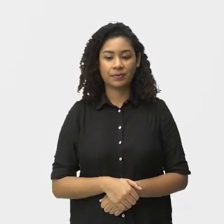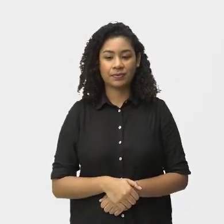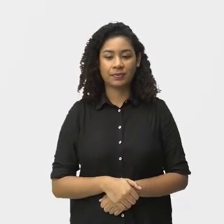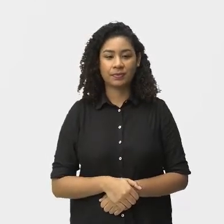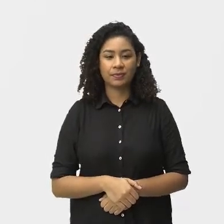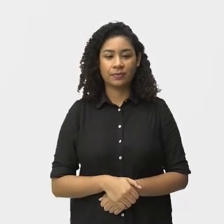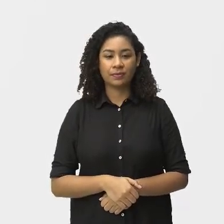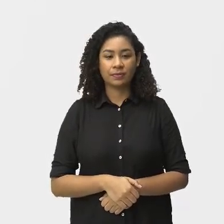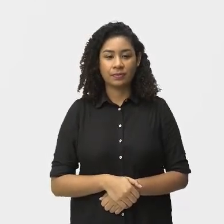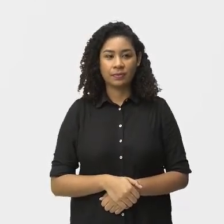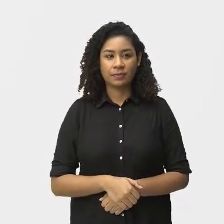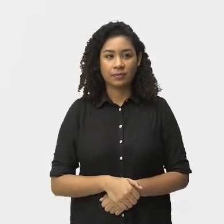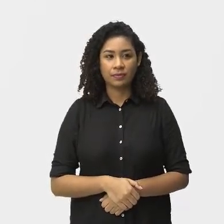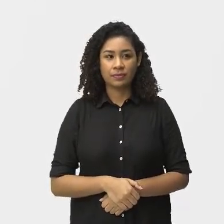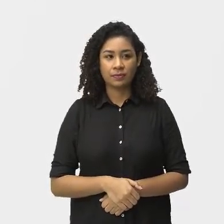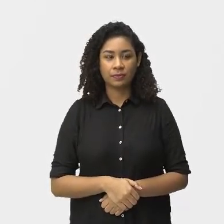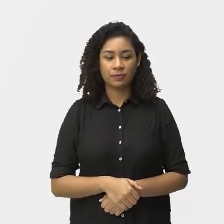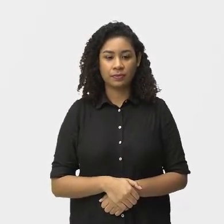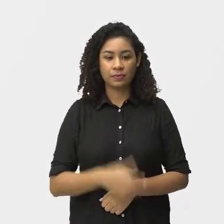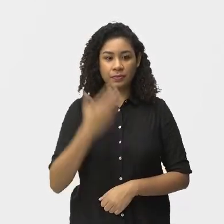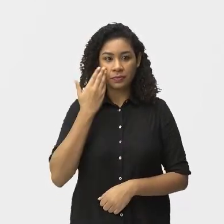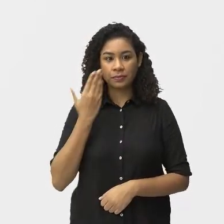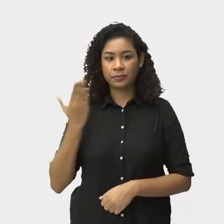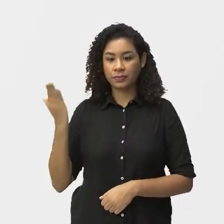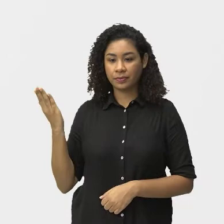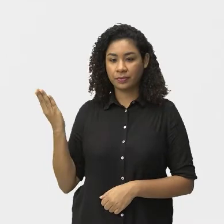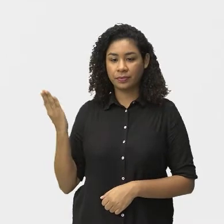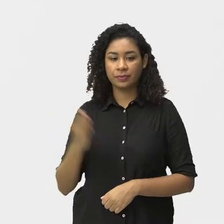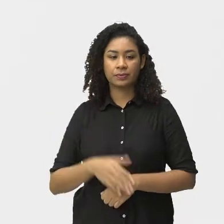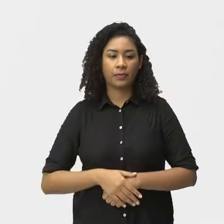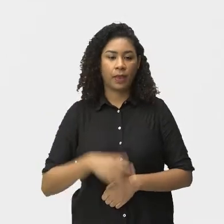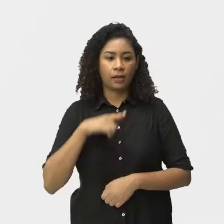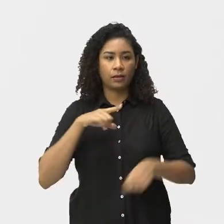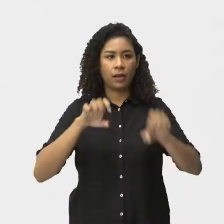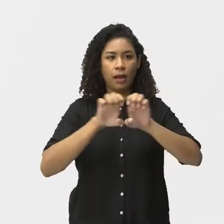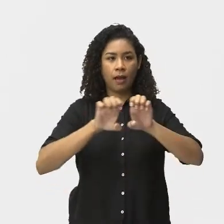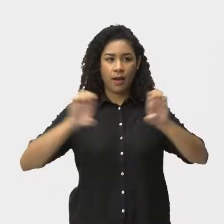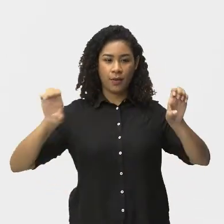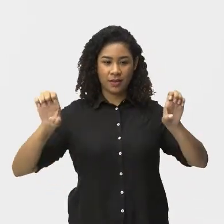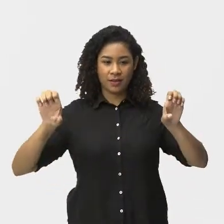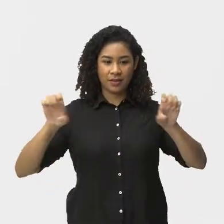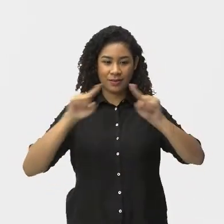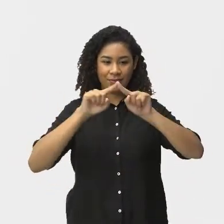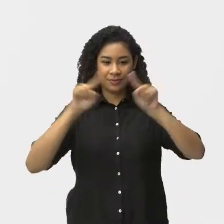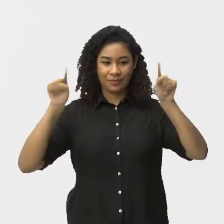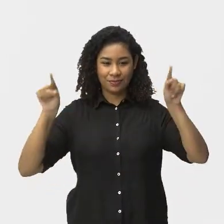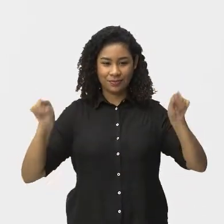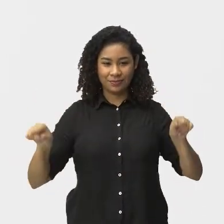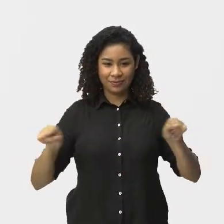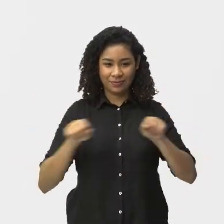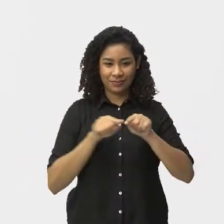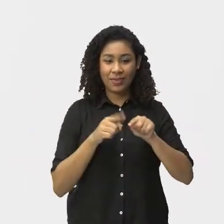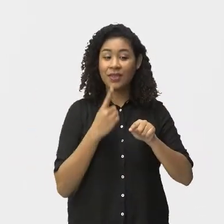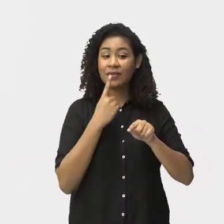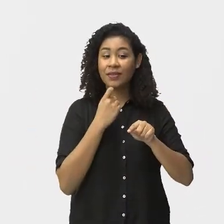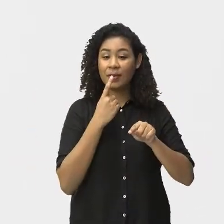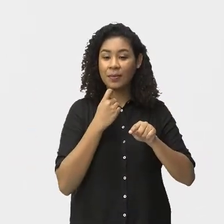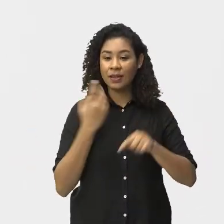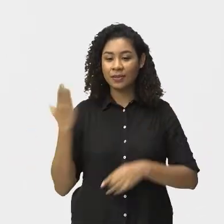Eu tenho aqui, ó, a equação, né? A equação da reta, vejam. Aqui está a equação da